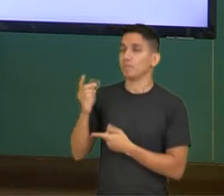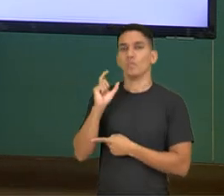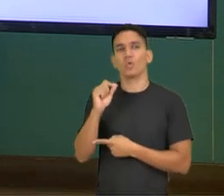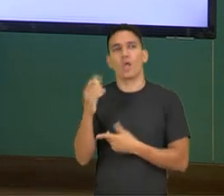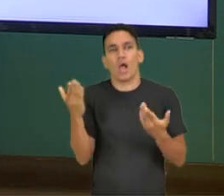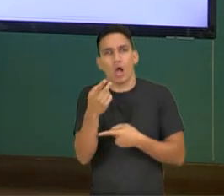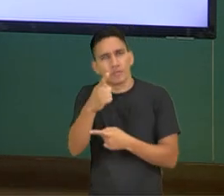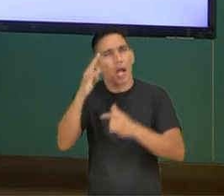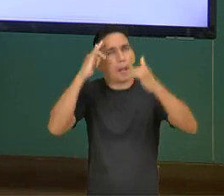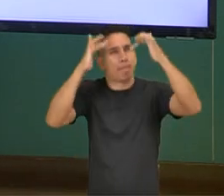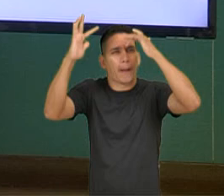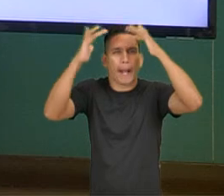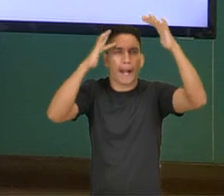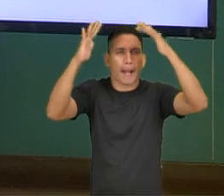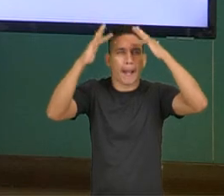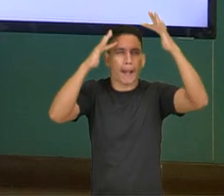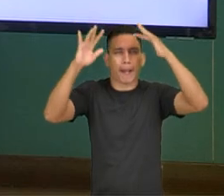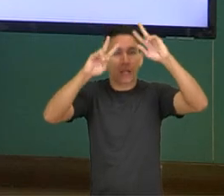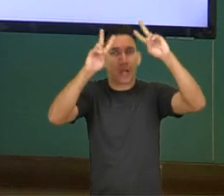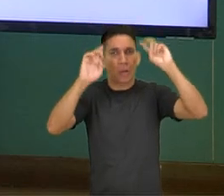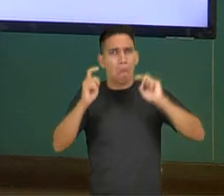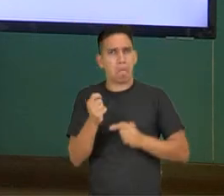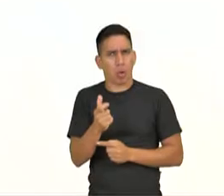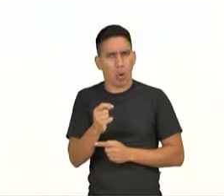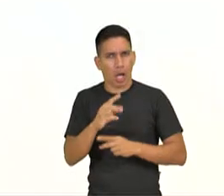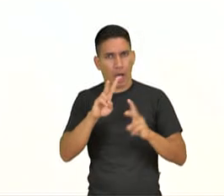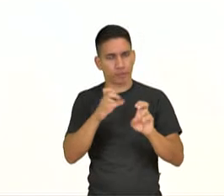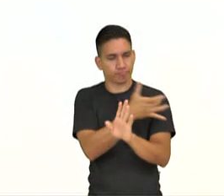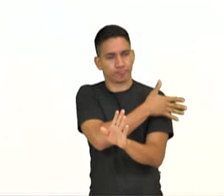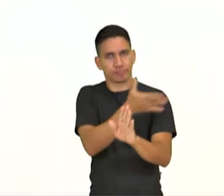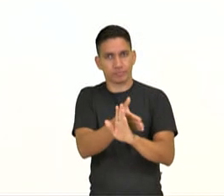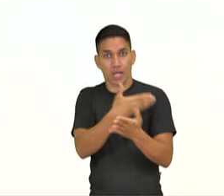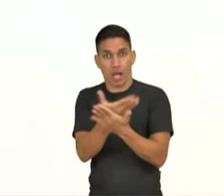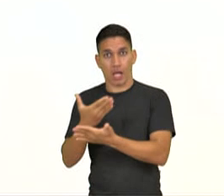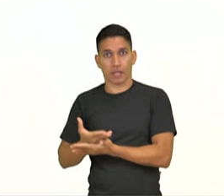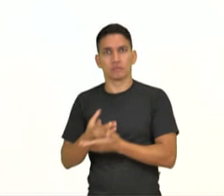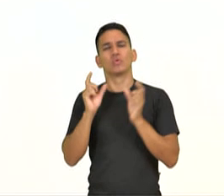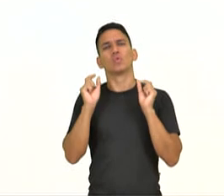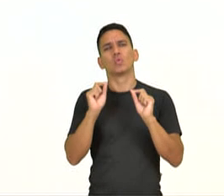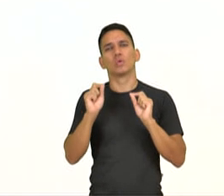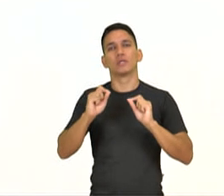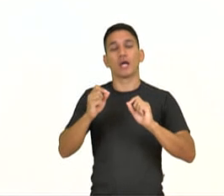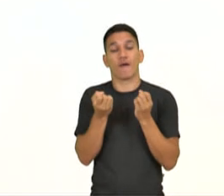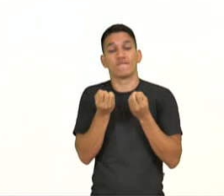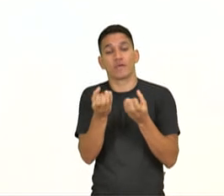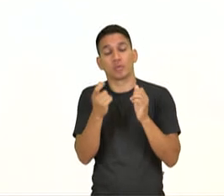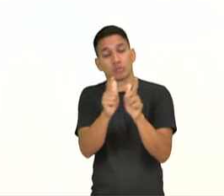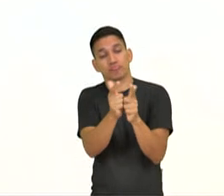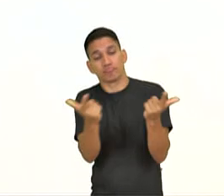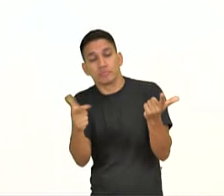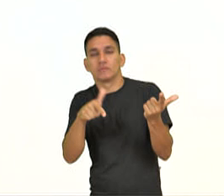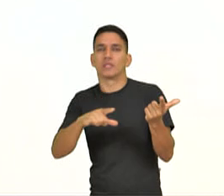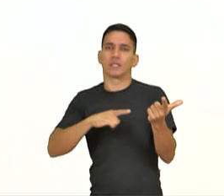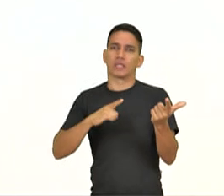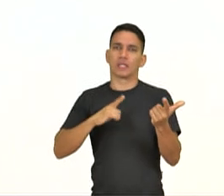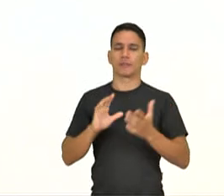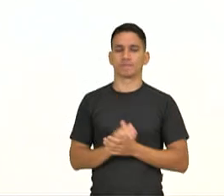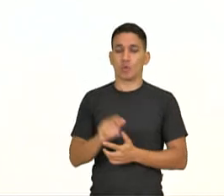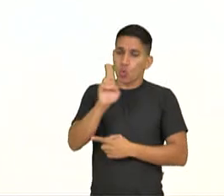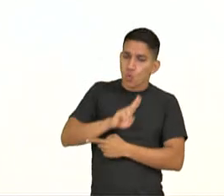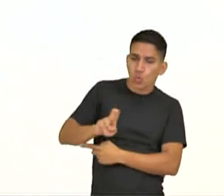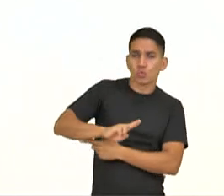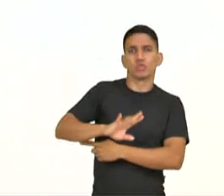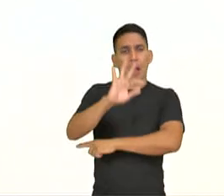você pensar um pouco sobre esta aula. Aqui nós temos a matéria de um jornal. Consumo do petróleo